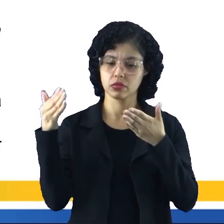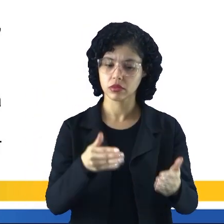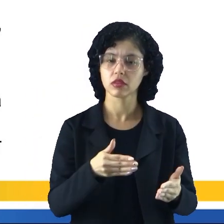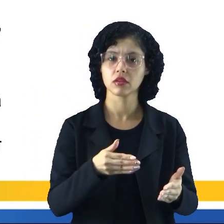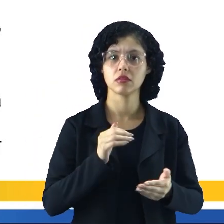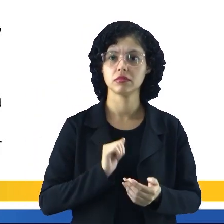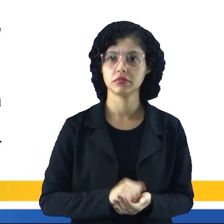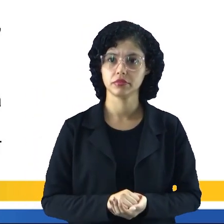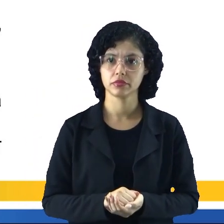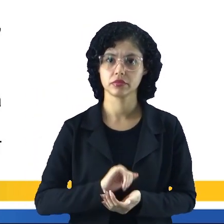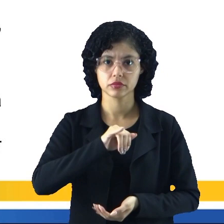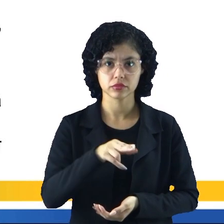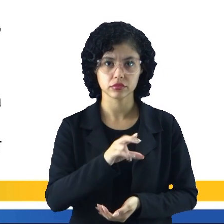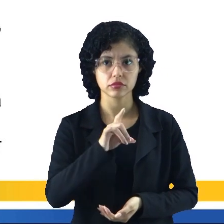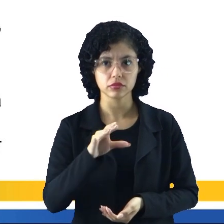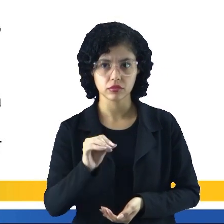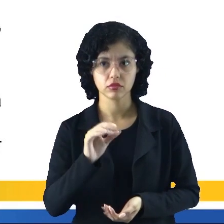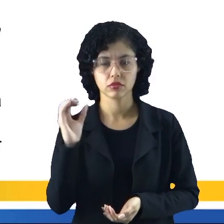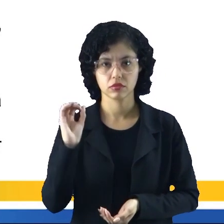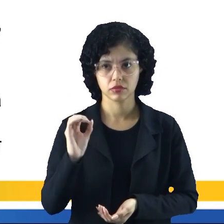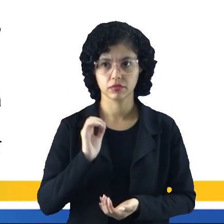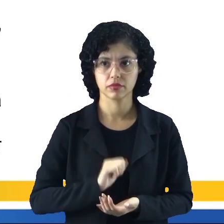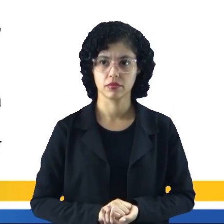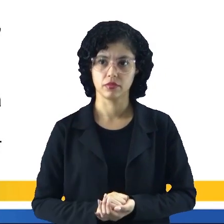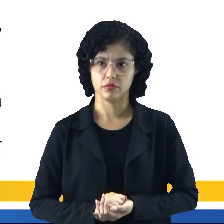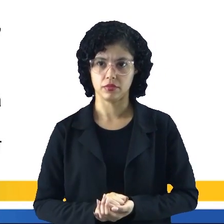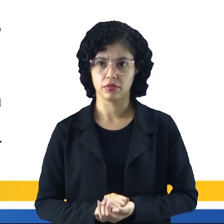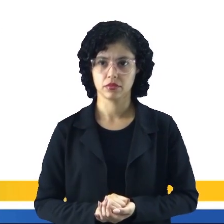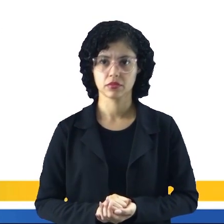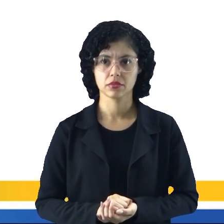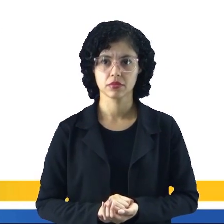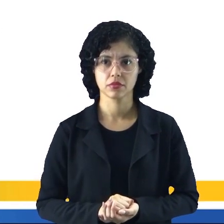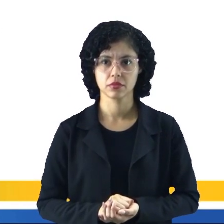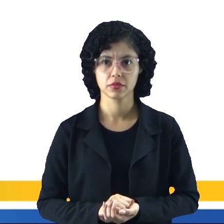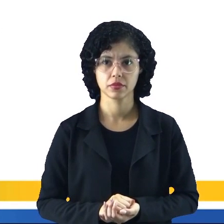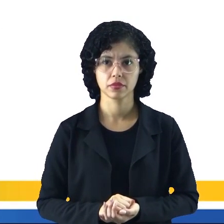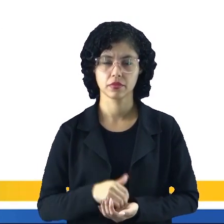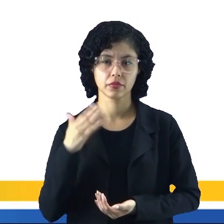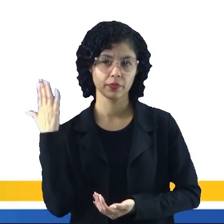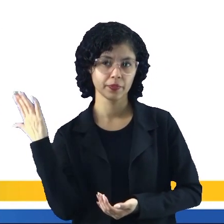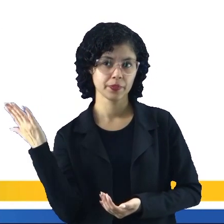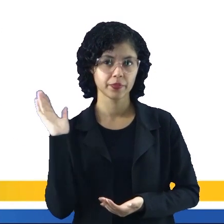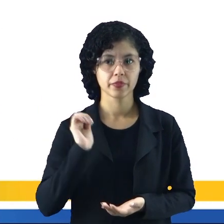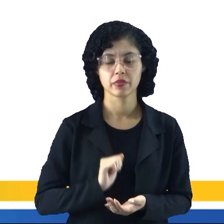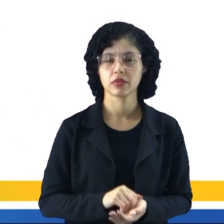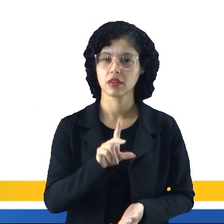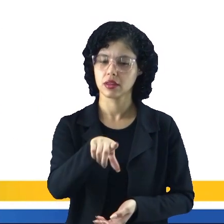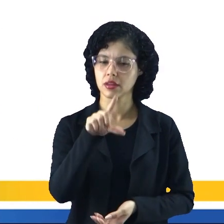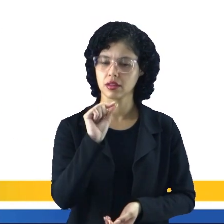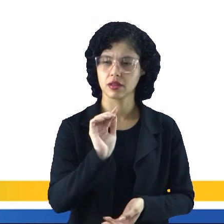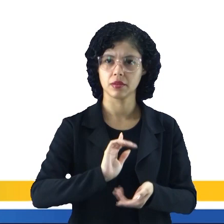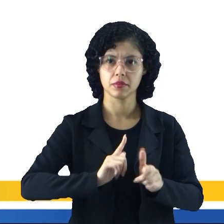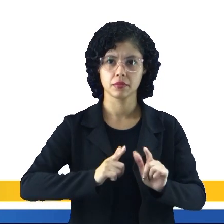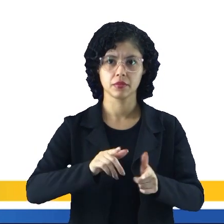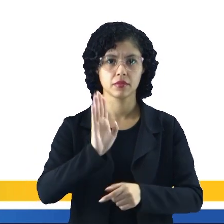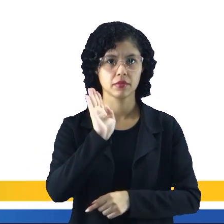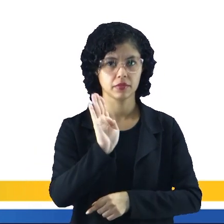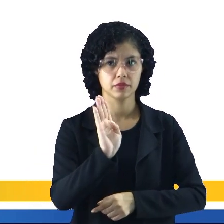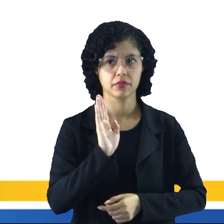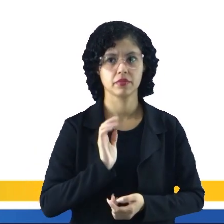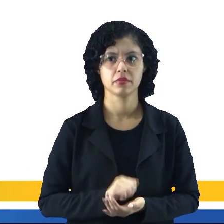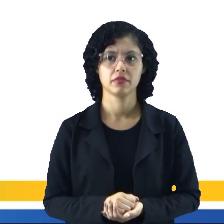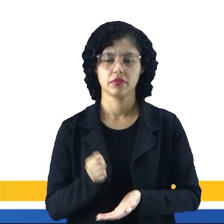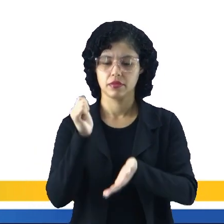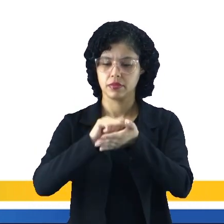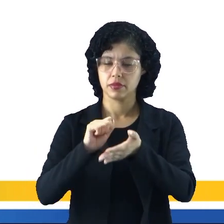ao protagonista João zero vamos ver vamos ver aqui então Ó alternativa b a descrição